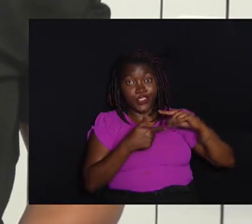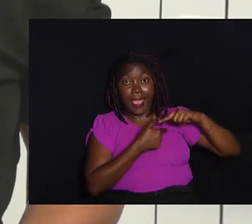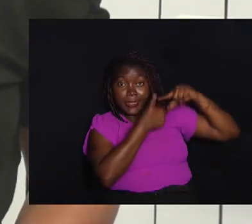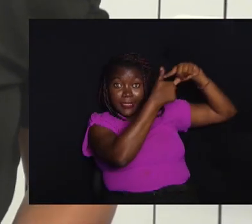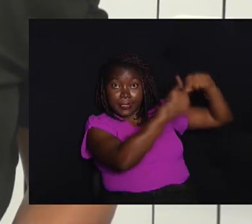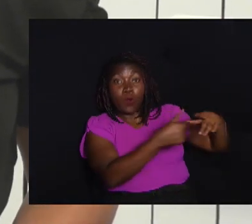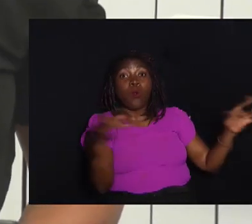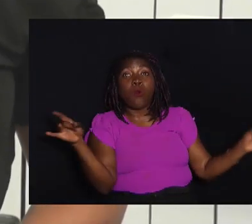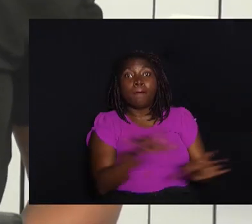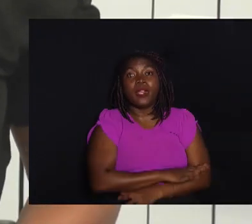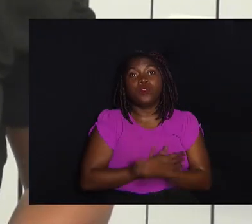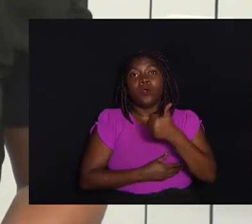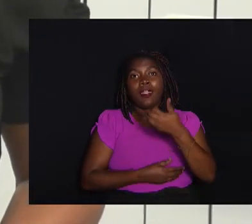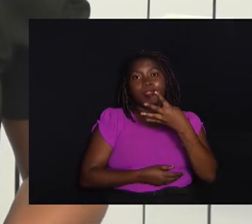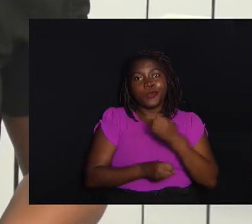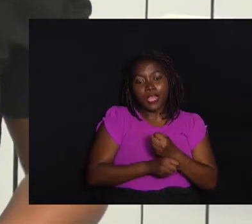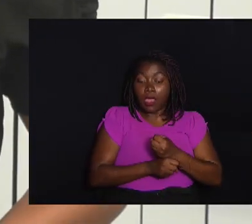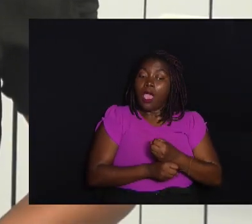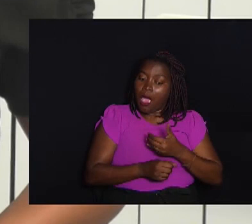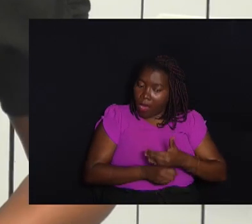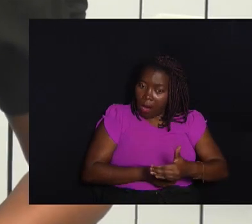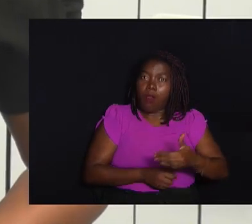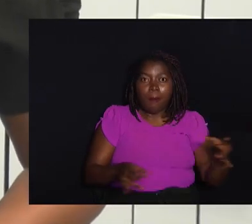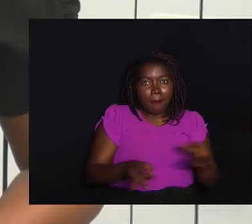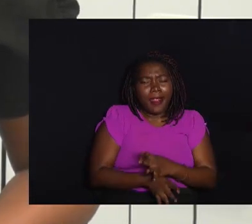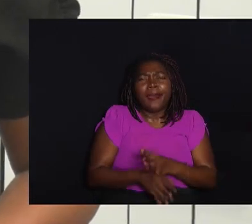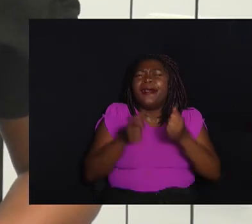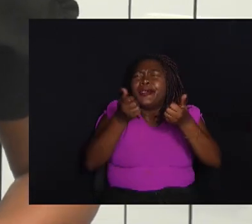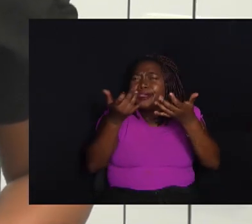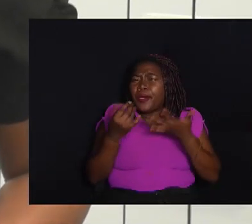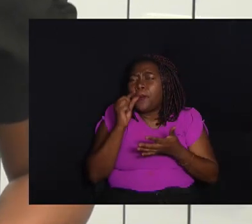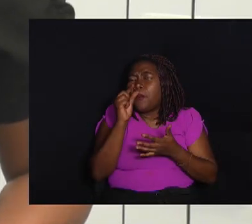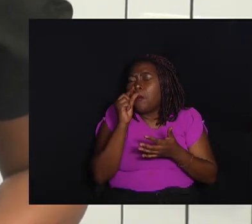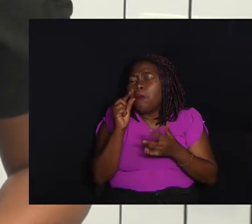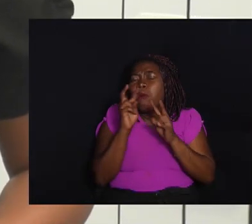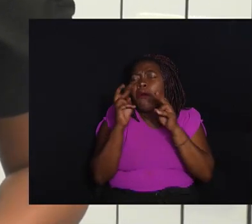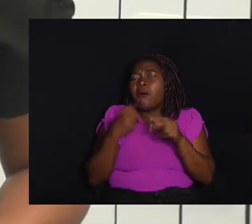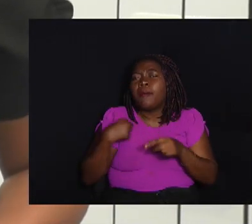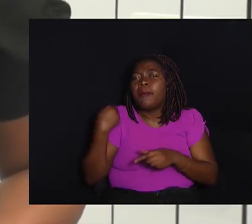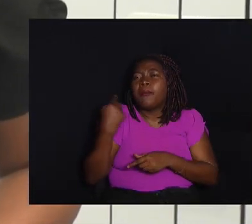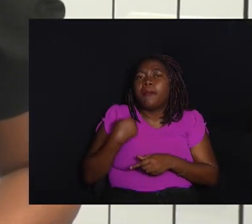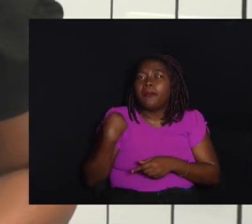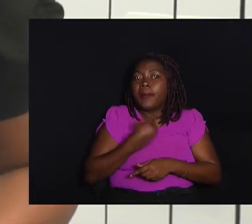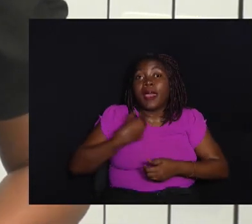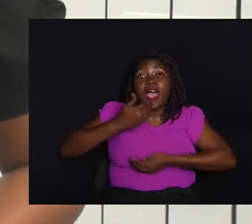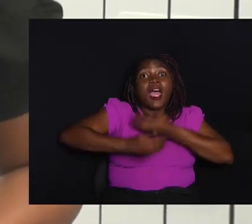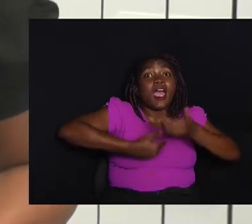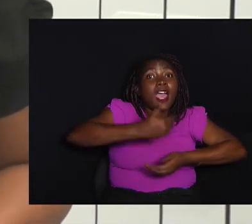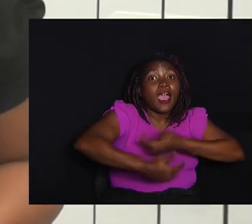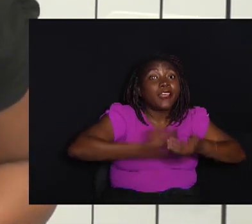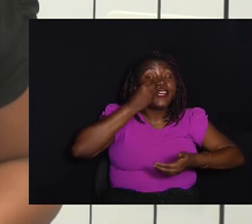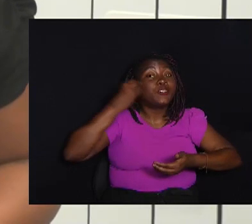completou 14 anos, aliás, completa, né? Você poderia falar um pouco para a gente sobre as consequências dessa experiência na vida